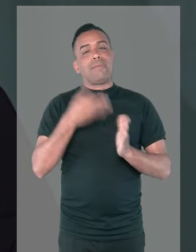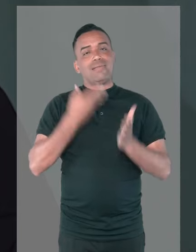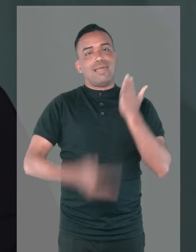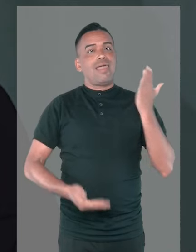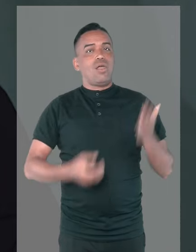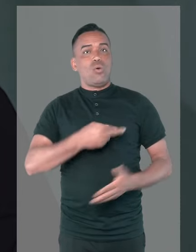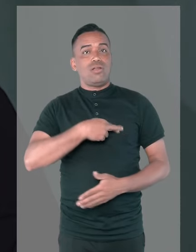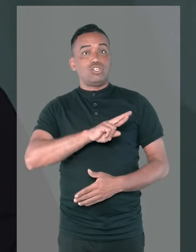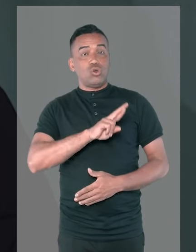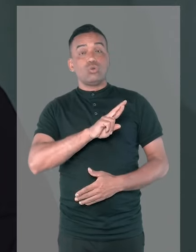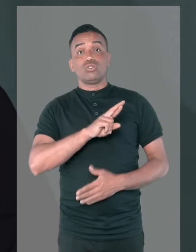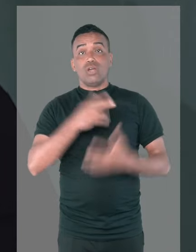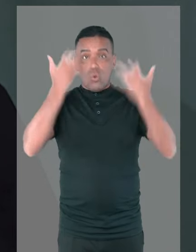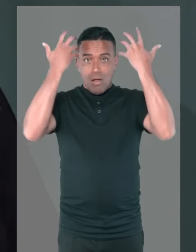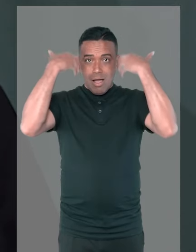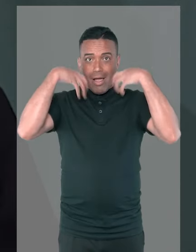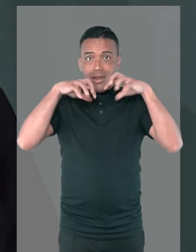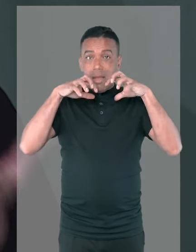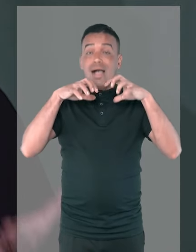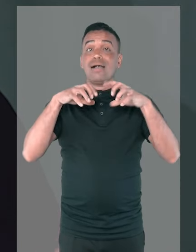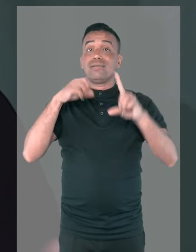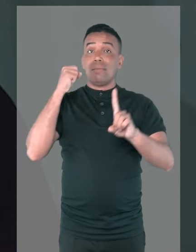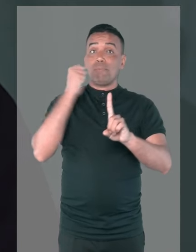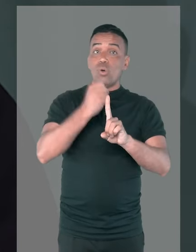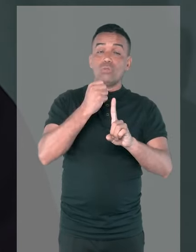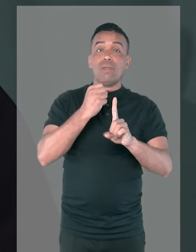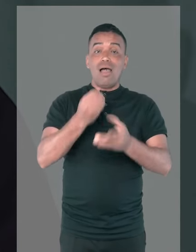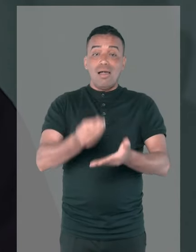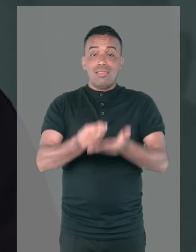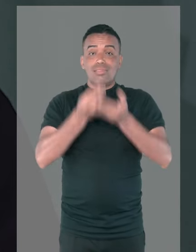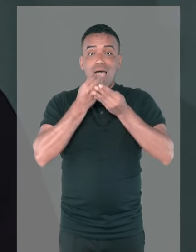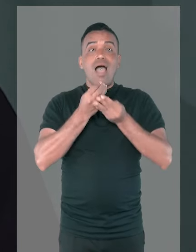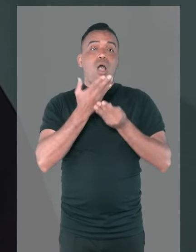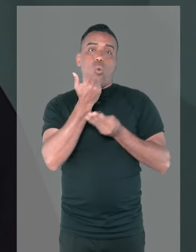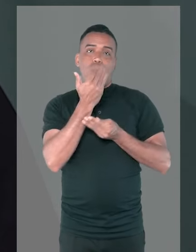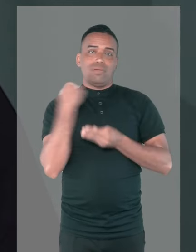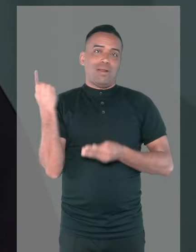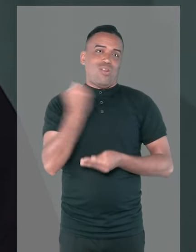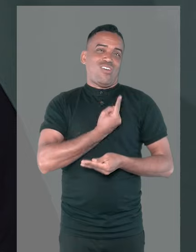esses animais que são abatidos para nos alimentar, para saciar a nossa fome.